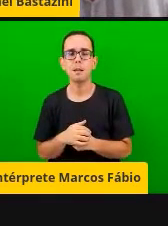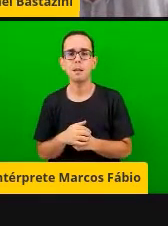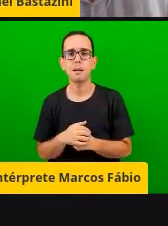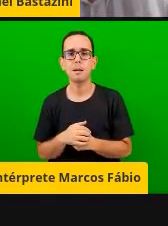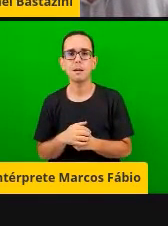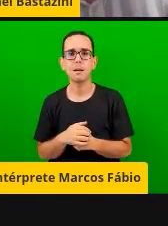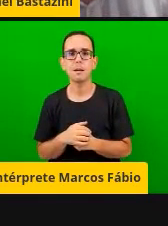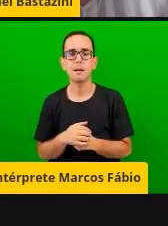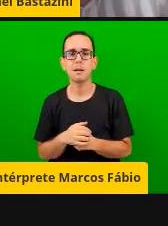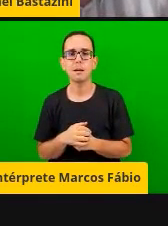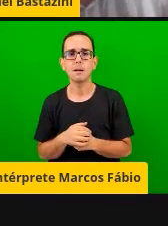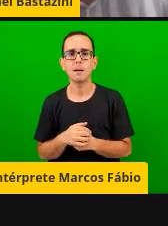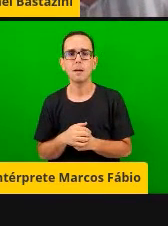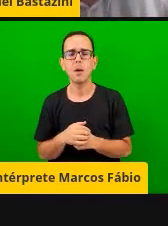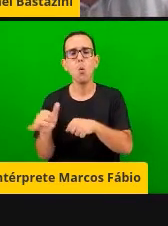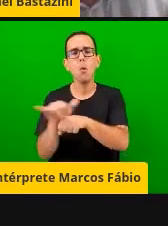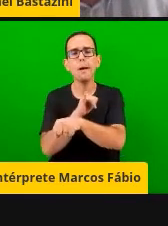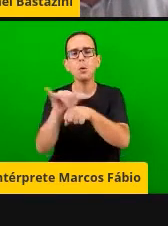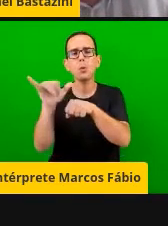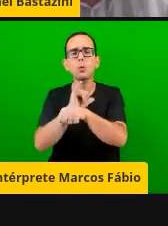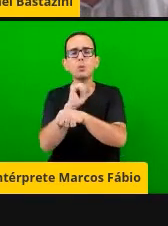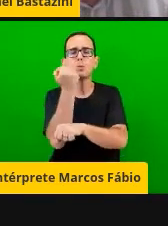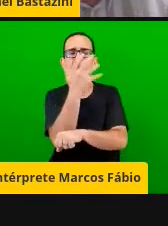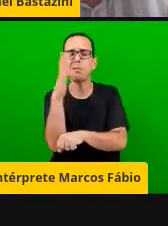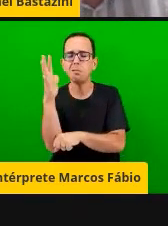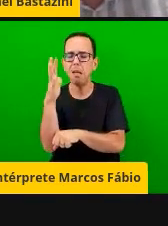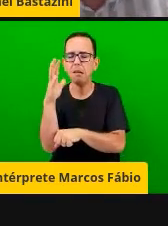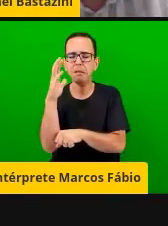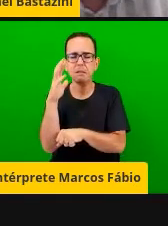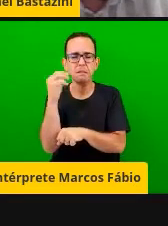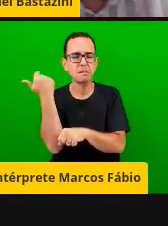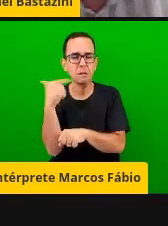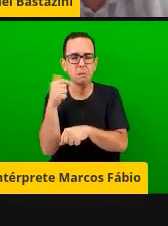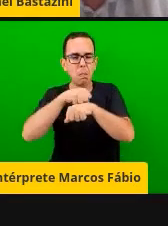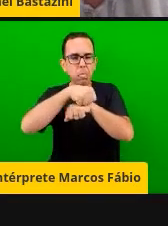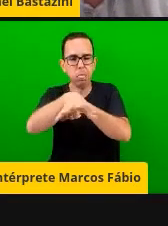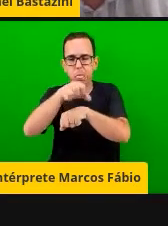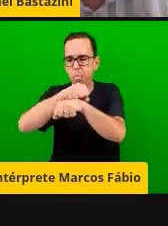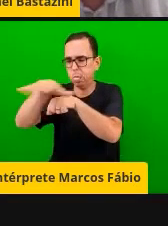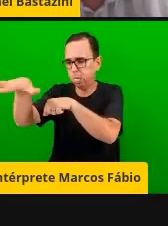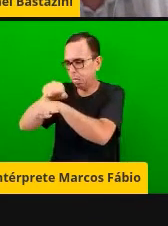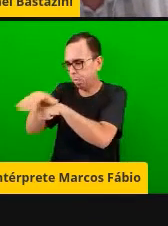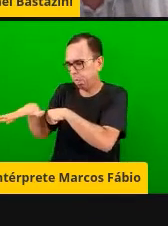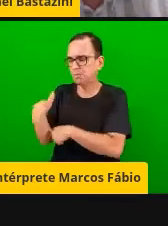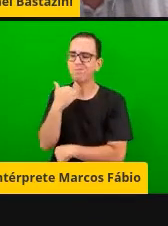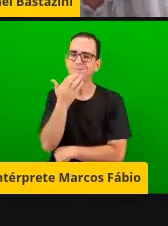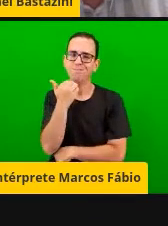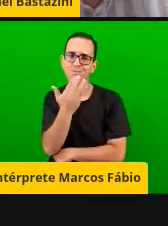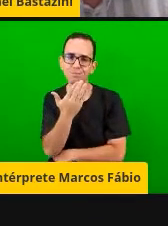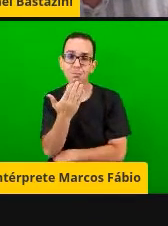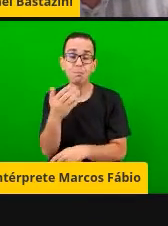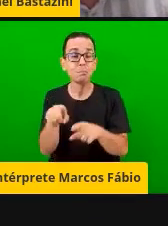os recursos naturais mal distribuídos ou distribuídos de maneira irregular pelo território chinês. Apesar do território